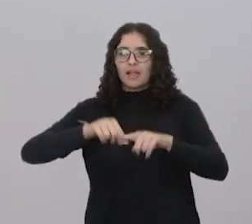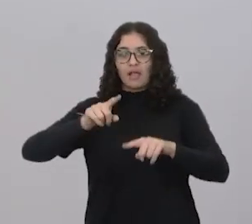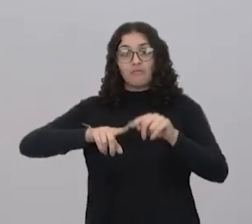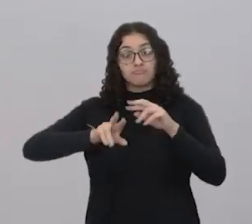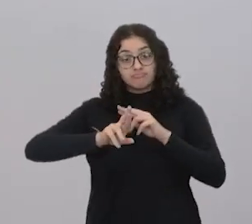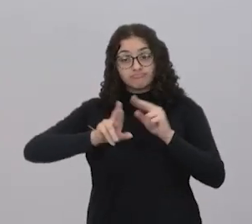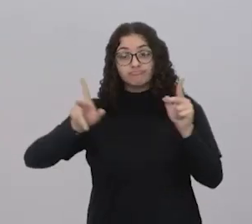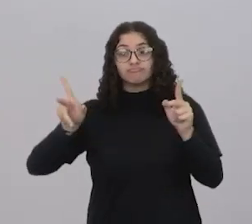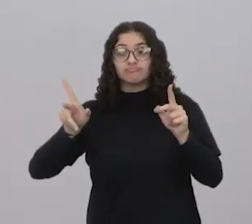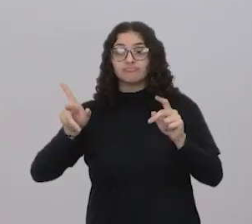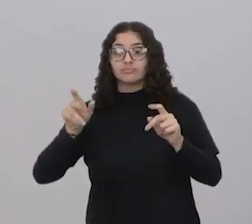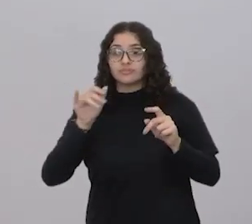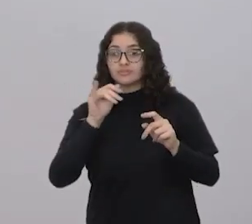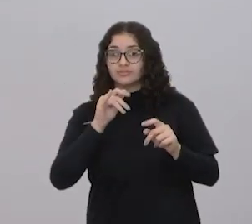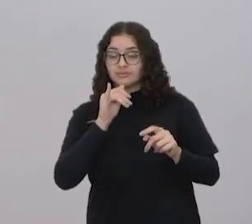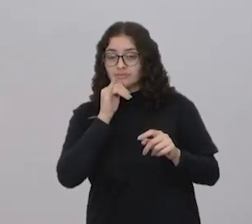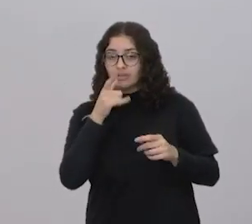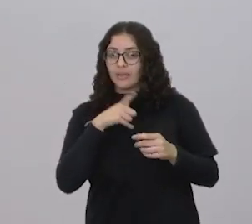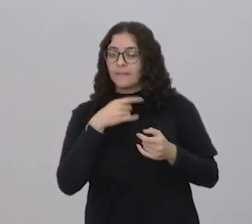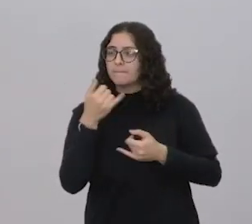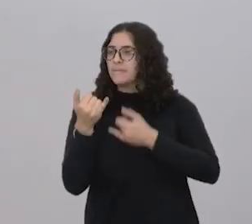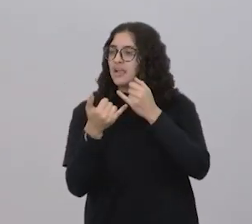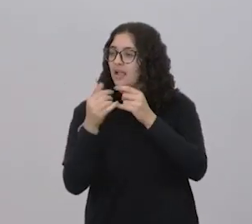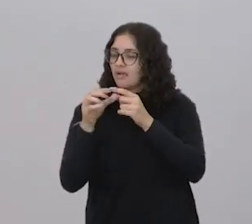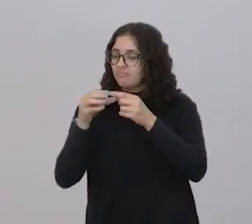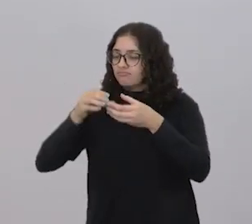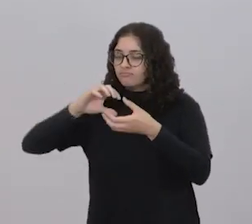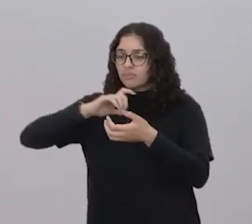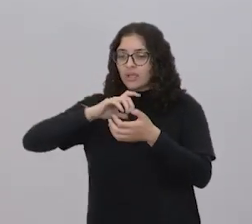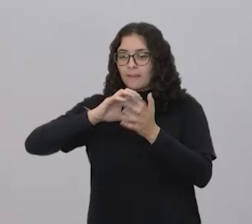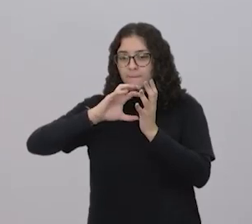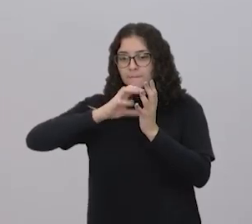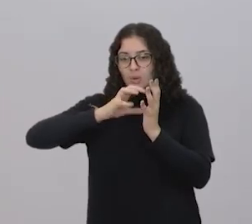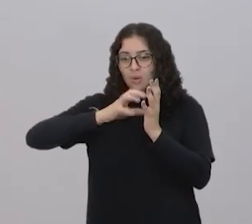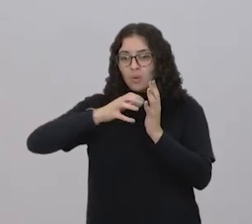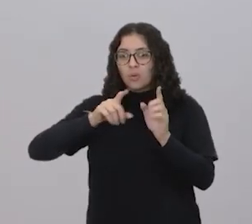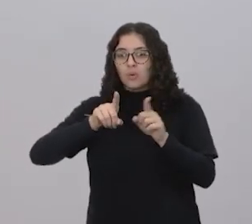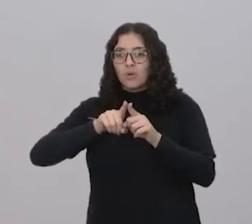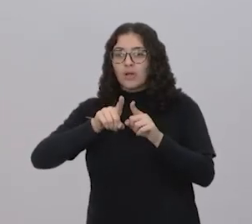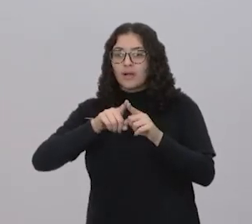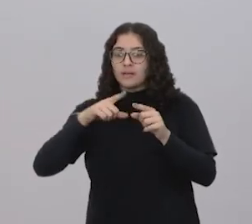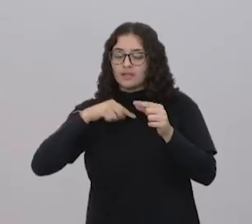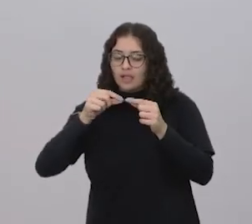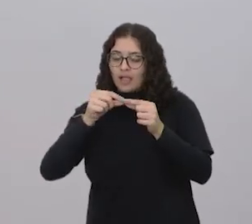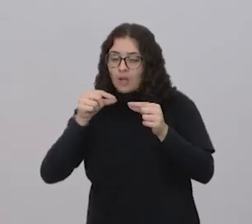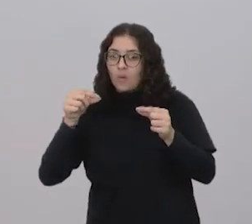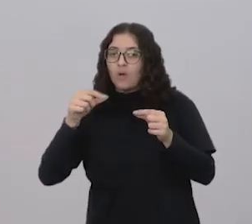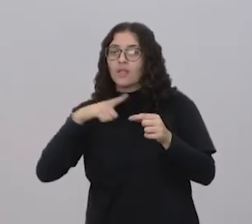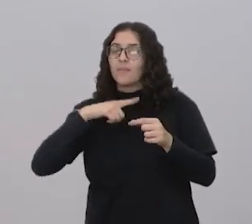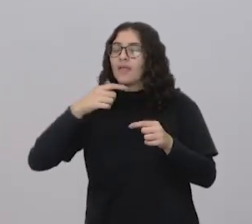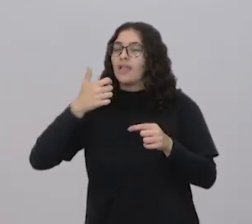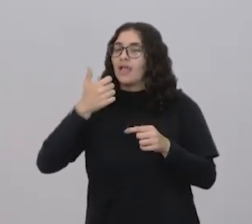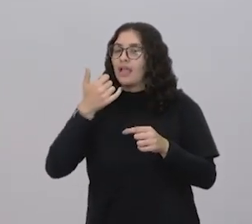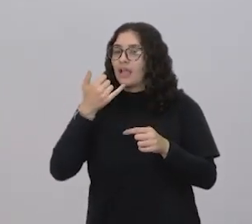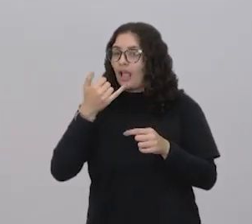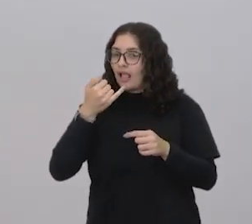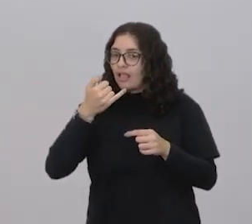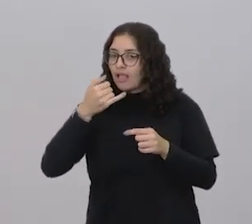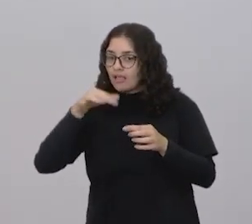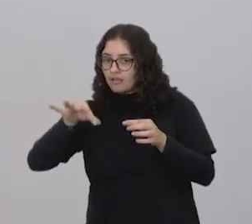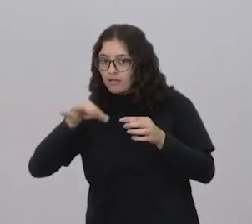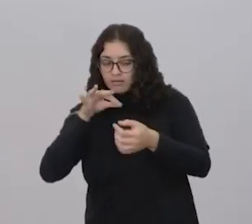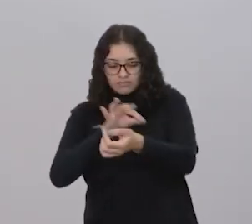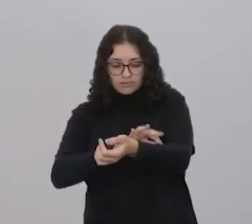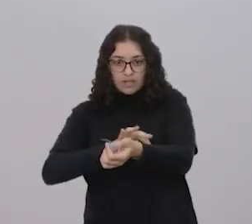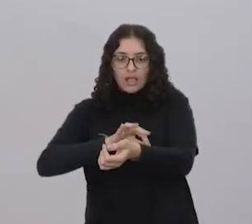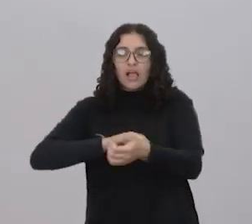rudimentares, os caras pegam um motorzinho de brinquedo, uma agulha, tinta de caneta e fazem os desenhos. E nem sempre esses